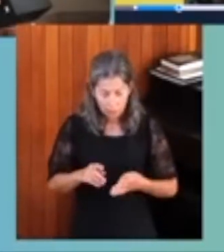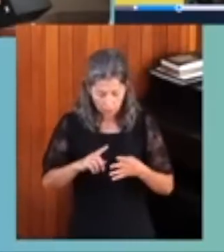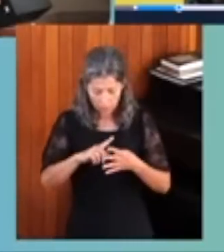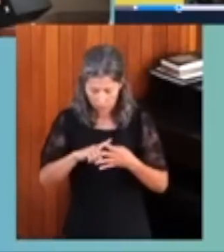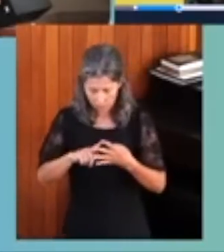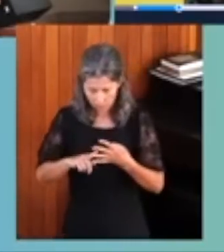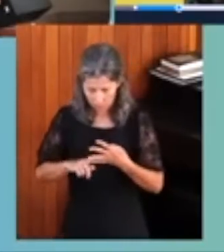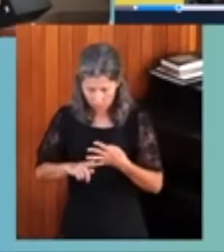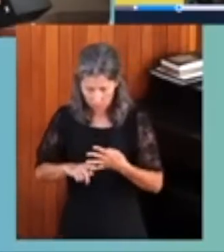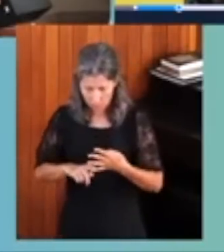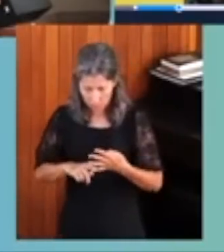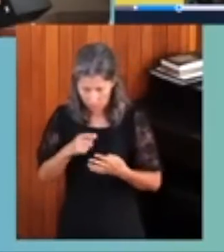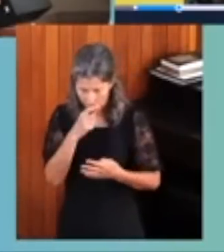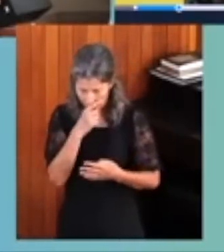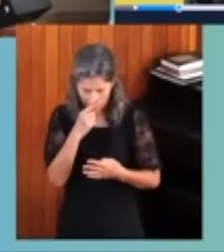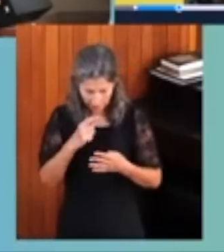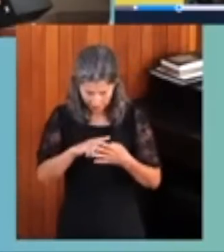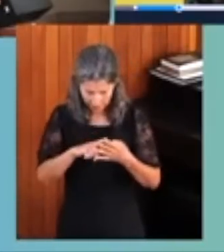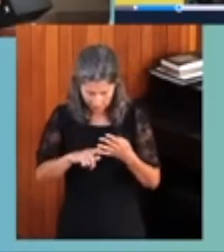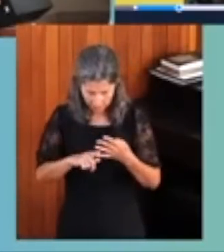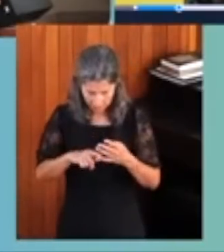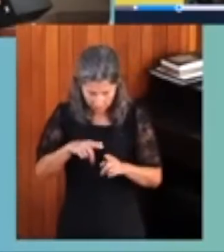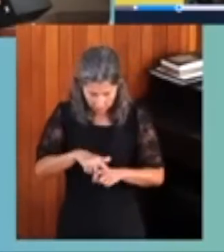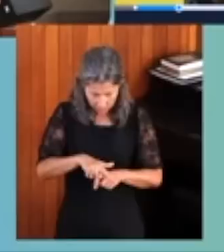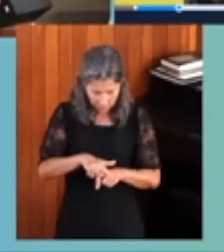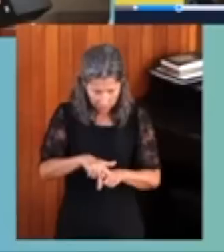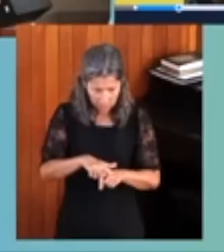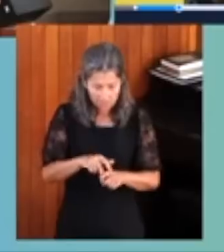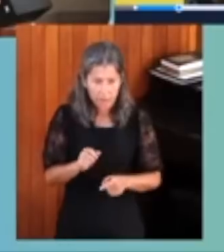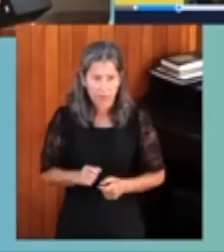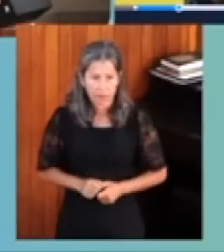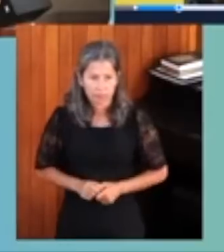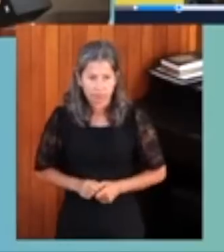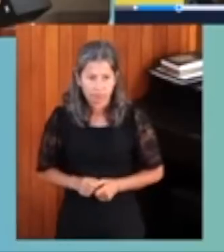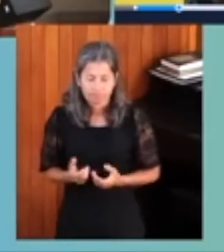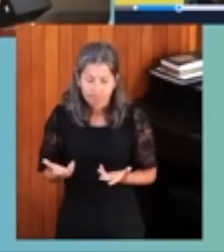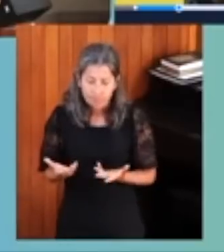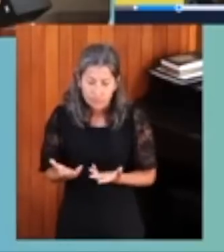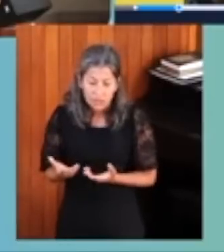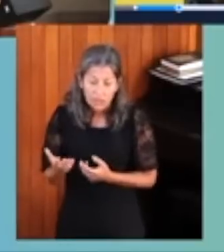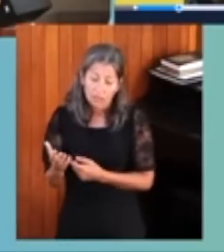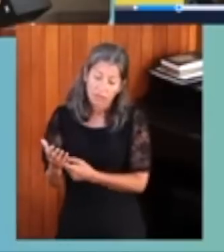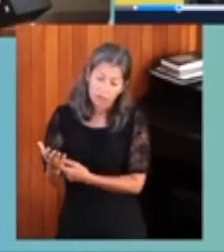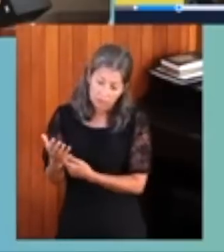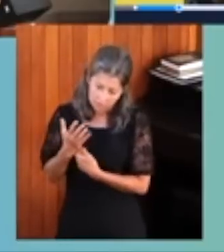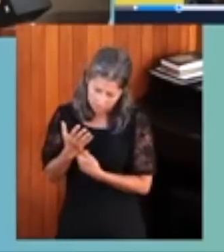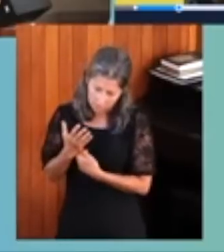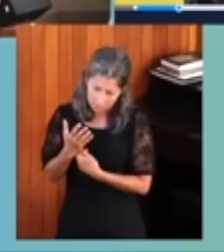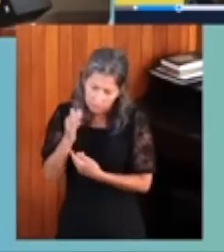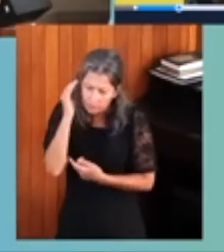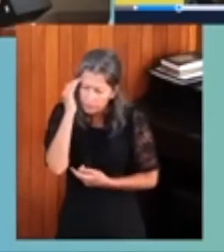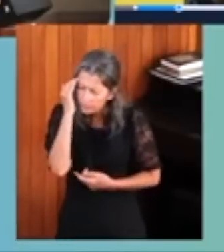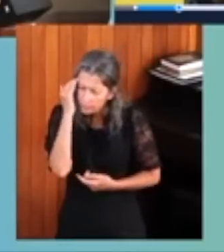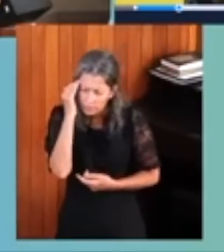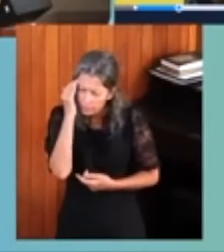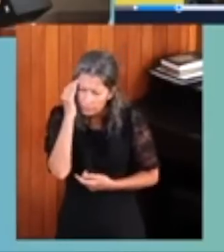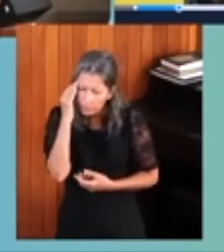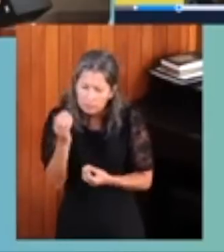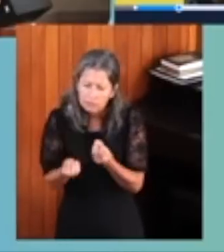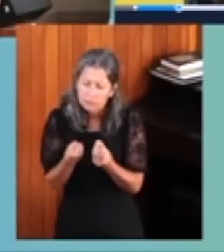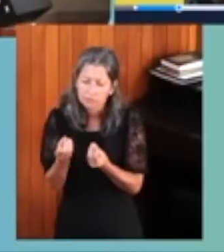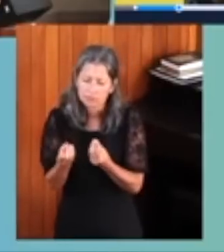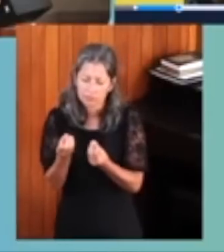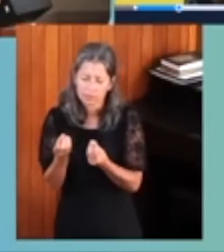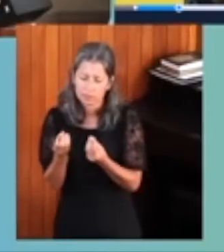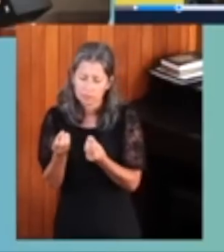que já vimos, né? Eles ajudam a fixar aquele conteúdo que nós já estudamos. Os anjos que falam aqui com João,